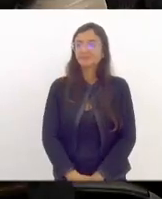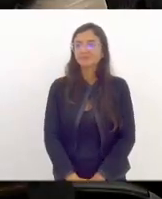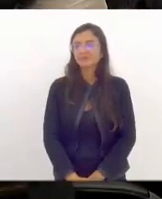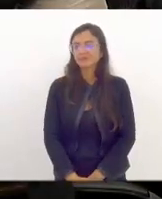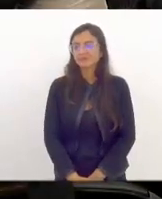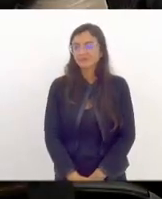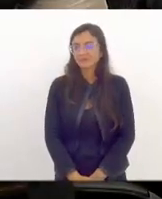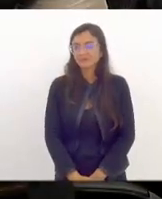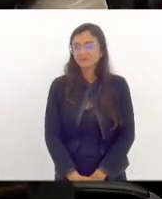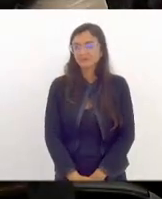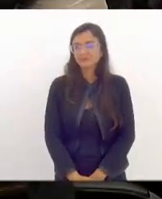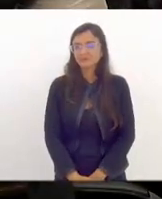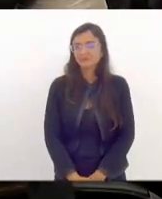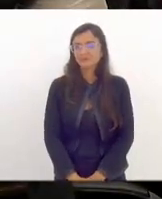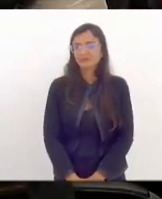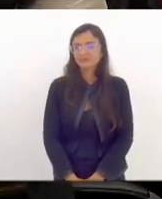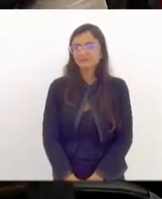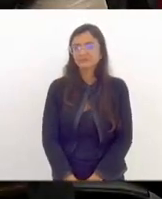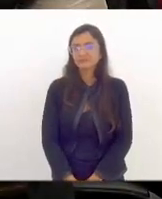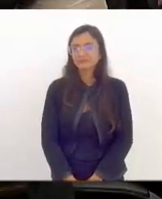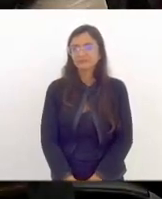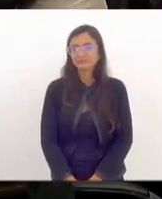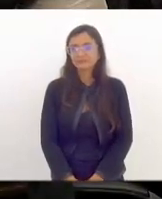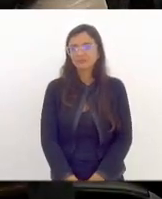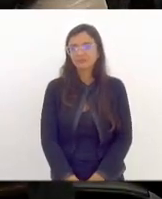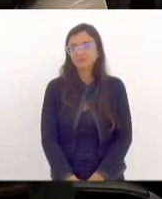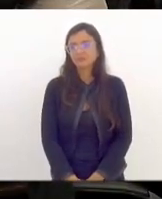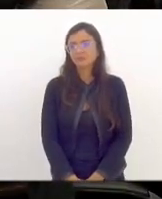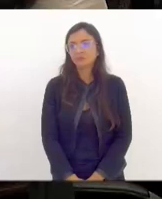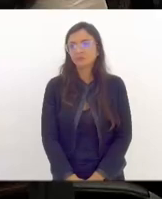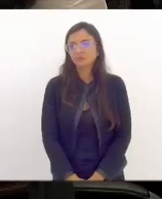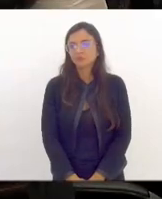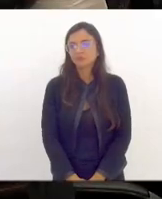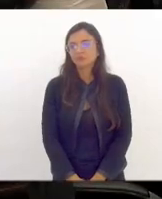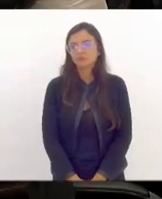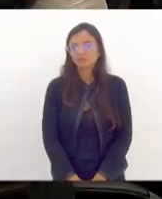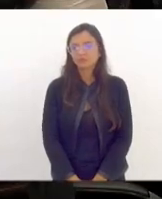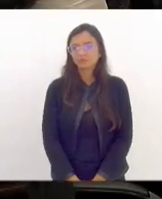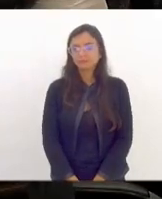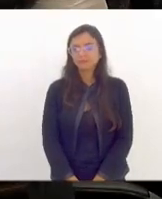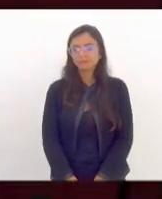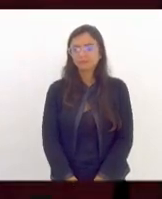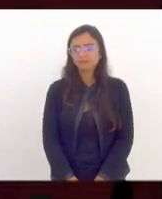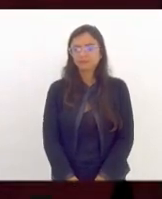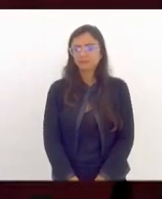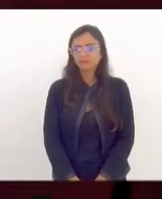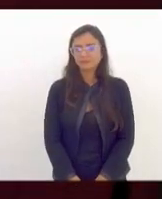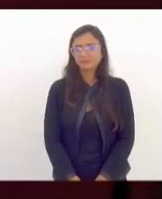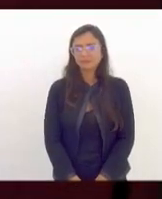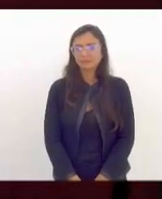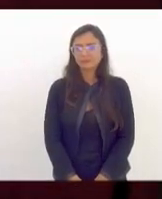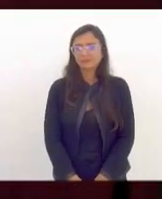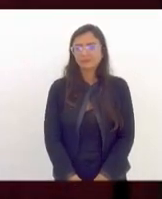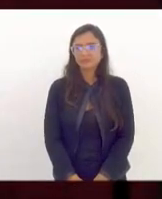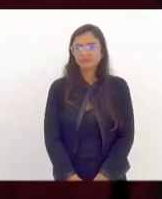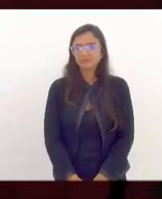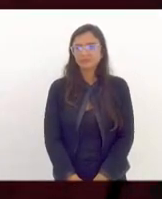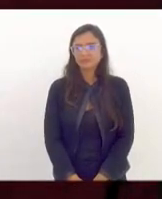homenageado da noite rolé carioca chegou o rolê chegou o olhar